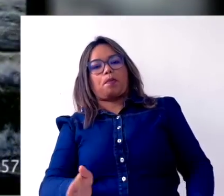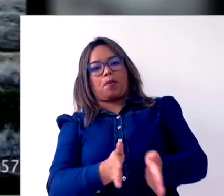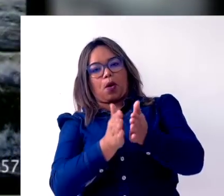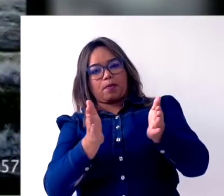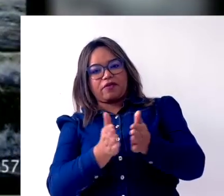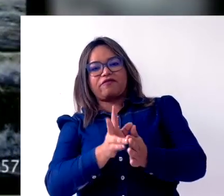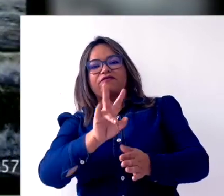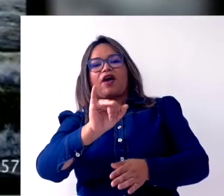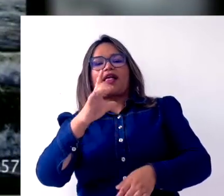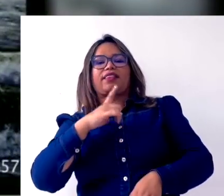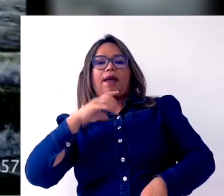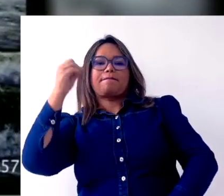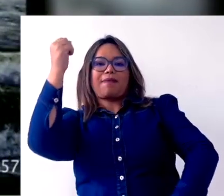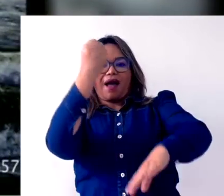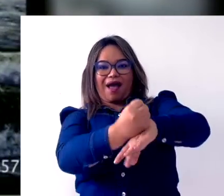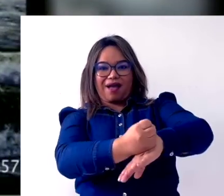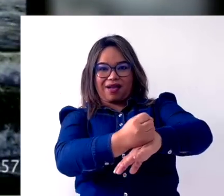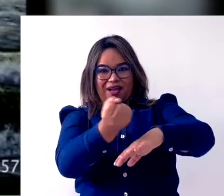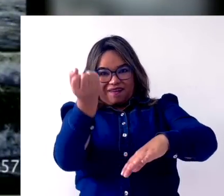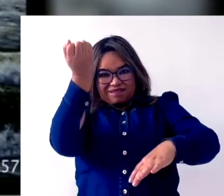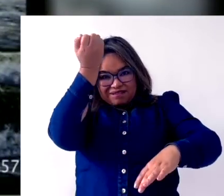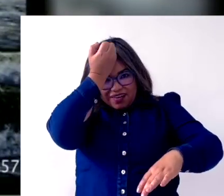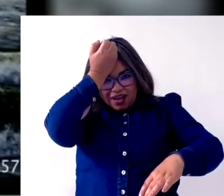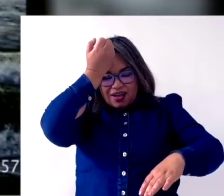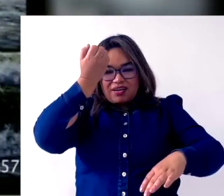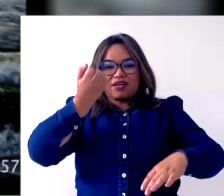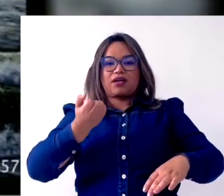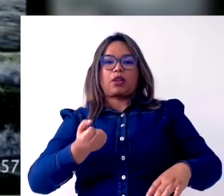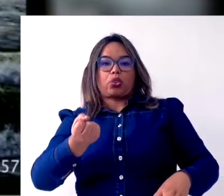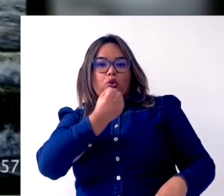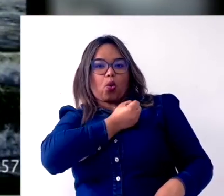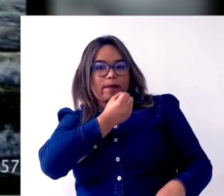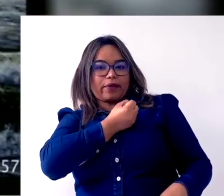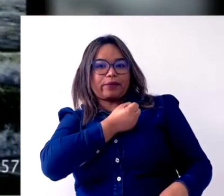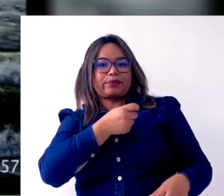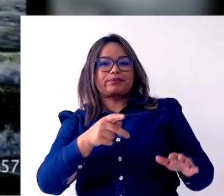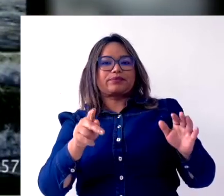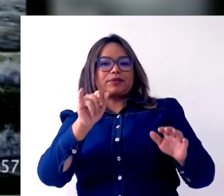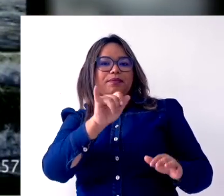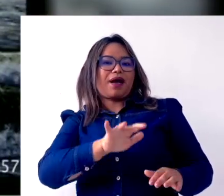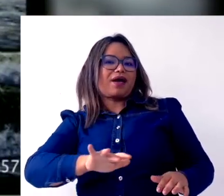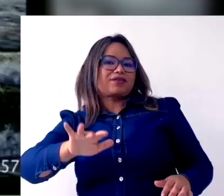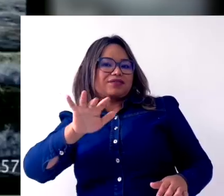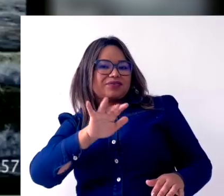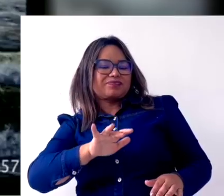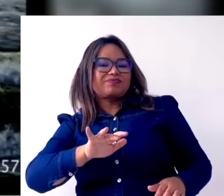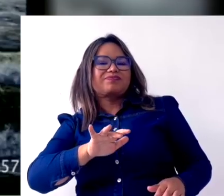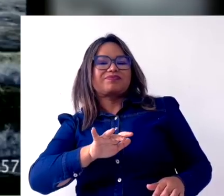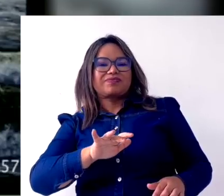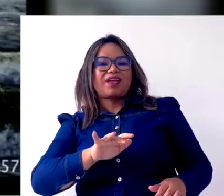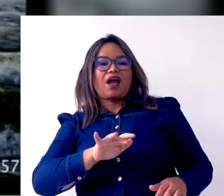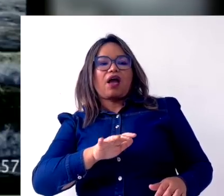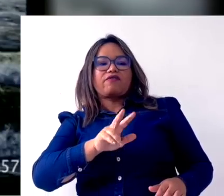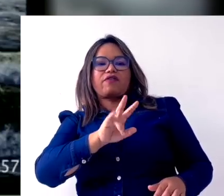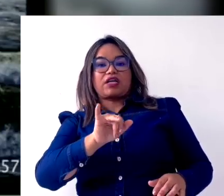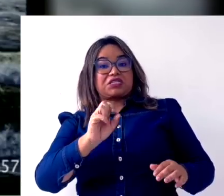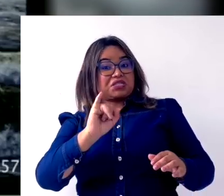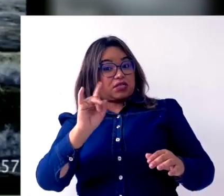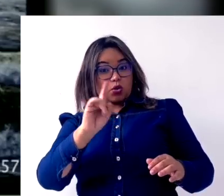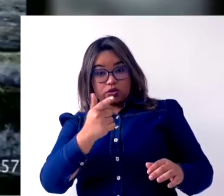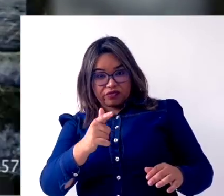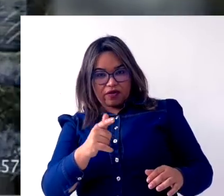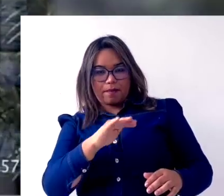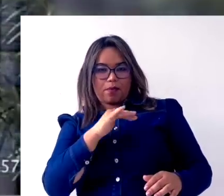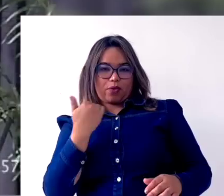que tiver a marca, ou o nome da besta, ou o número do seu nome. Aqui está tudo num pacote. Apocalipse